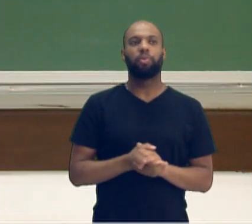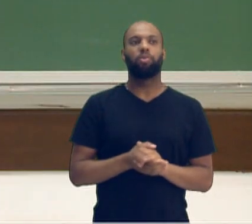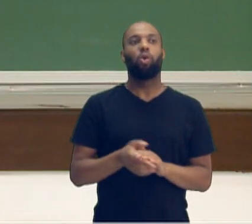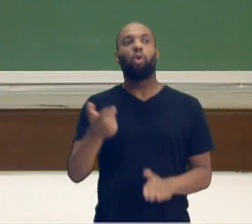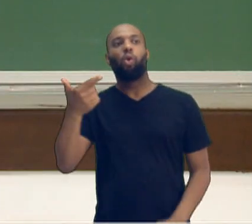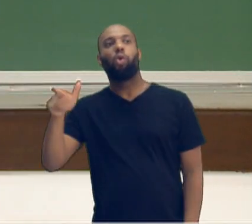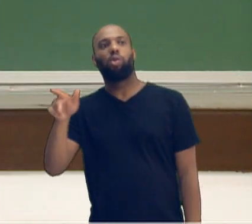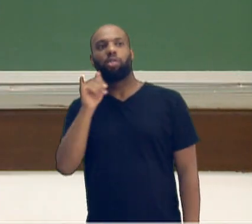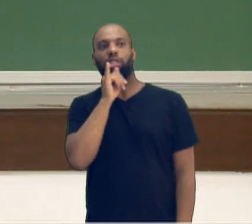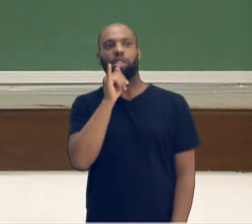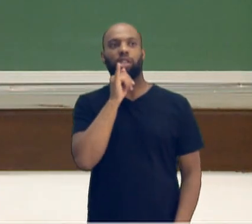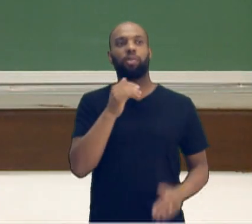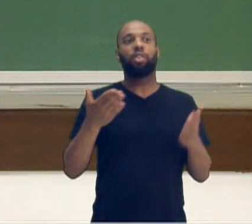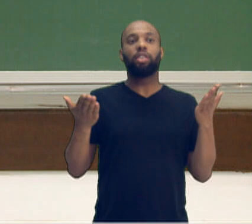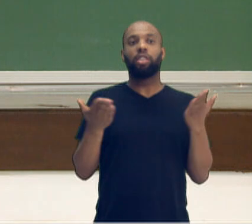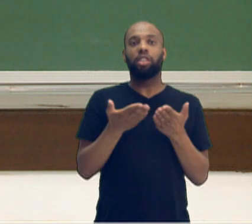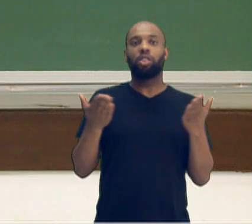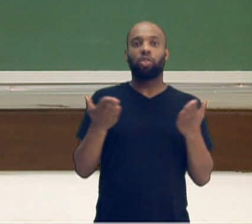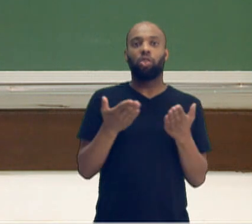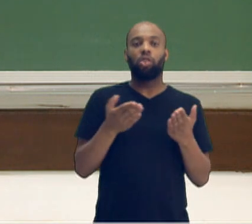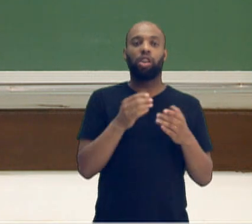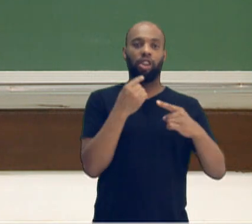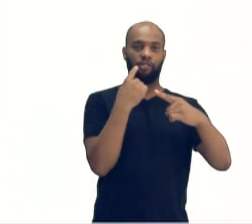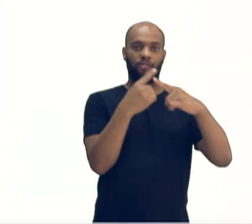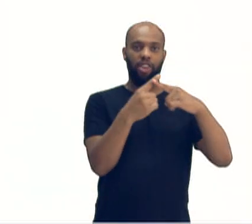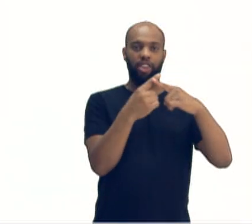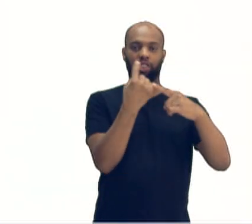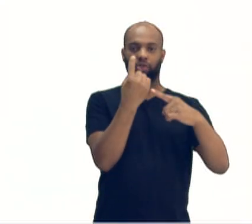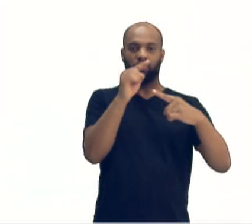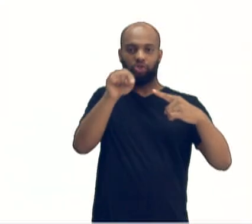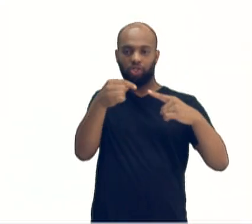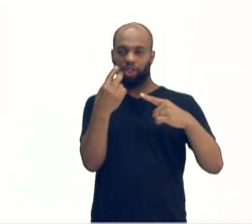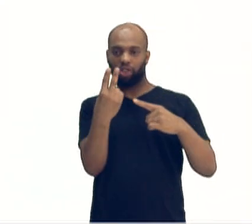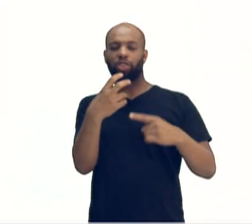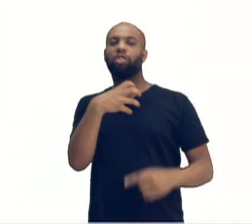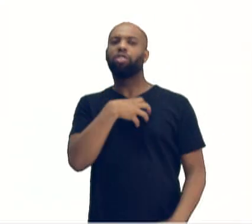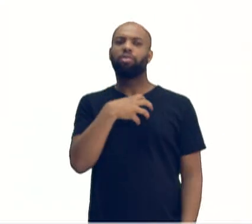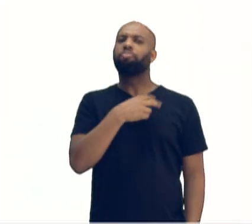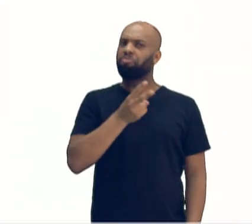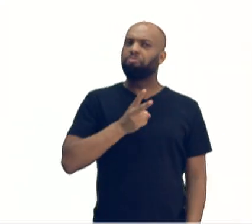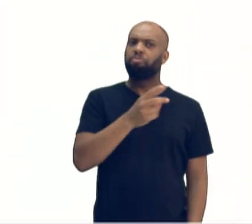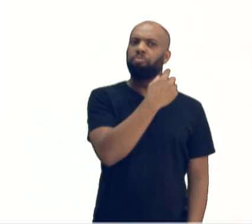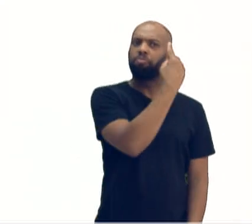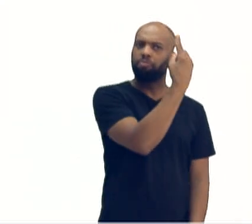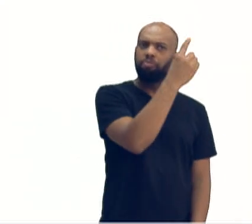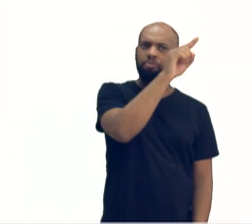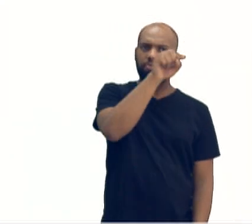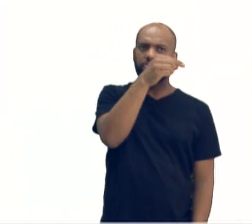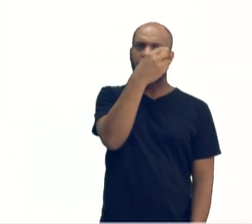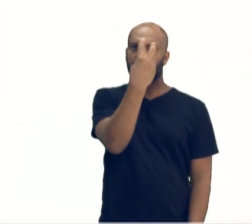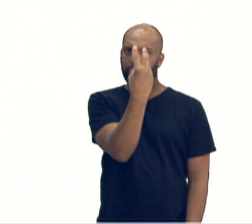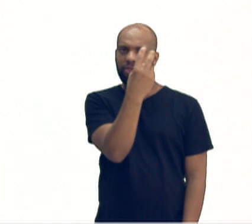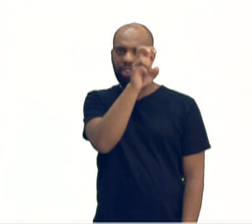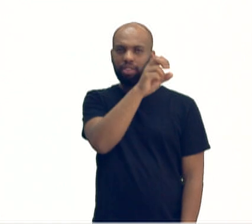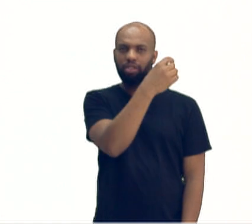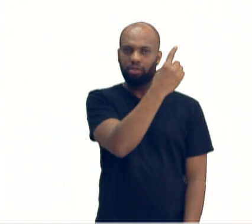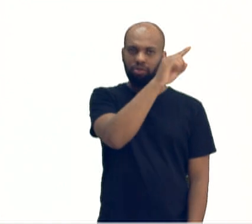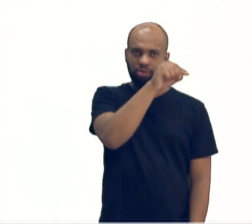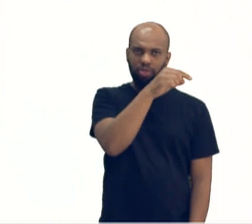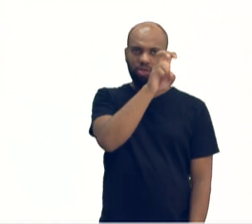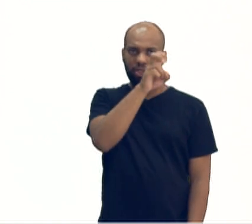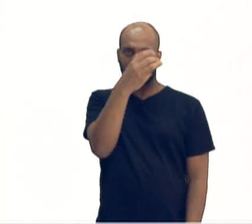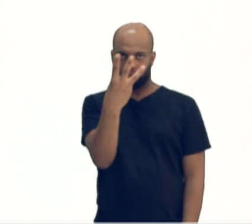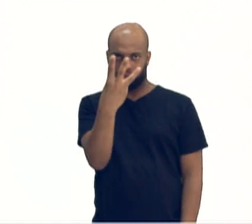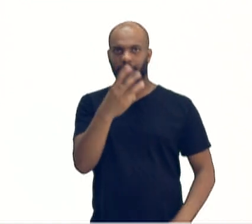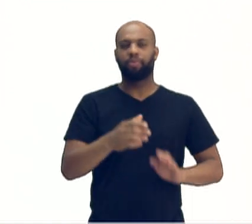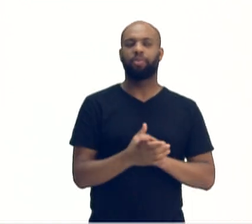um exemplo. Agora, vezes 1,2, é o mesmo 153 lá, mesmo 1 inteiro e 53 centésimos,